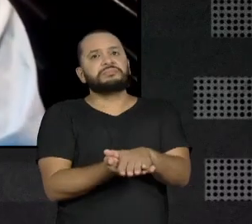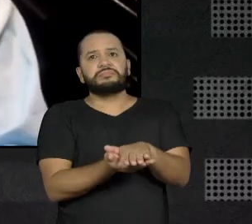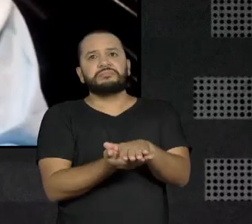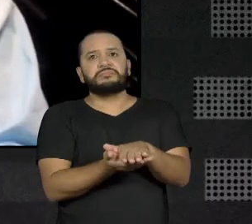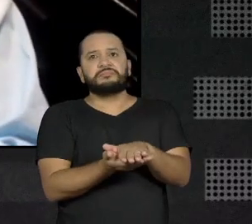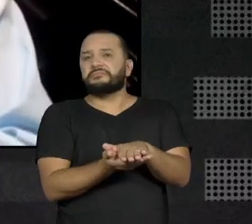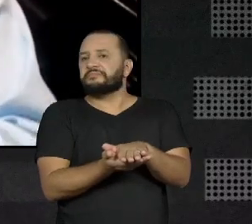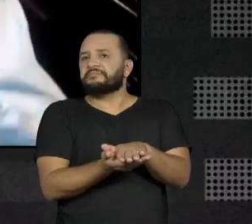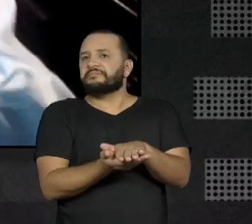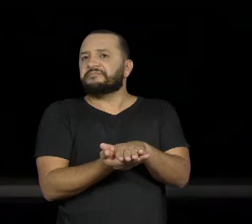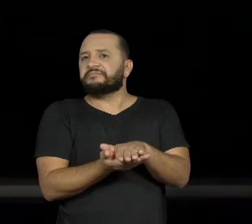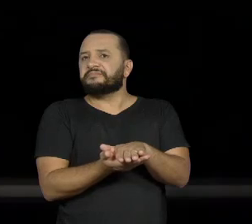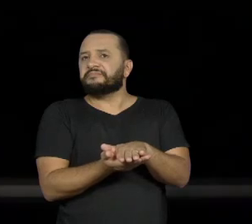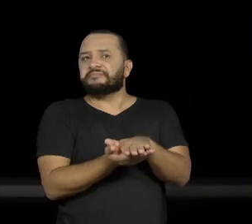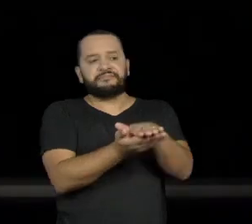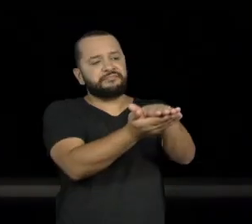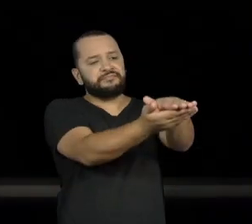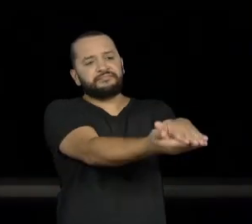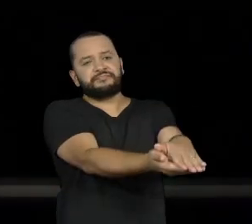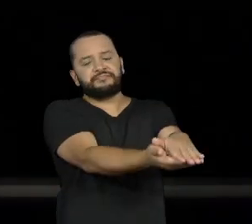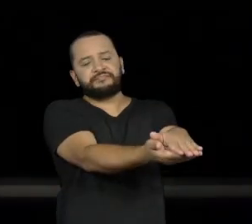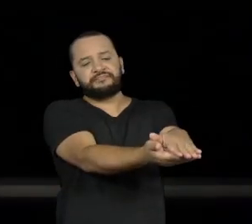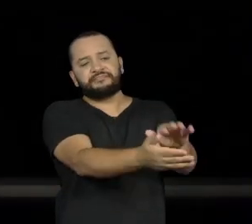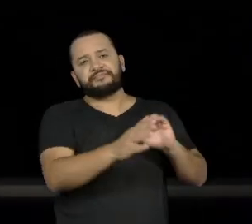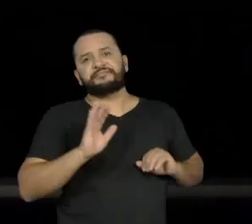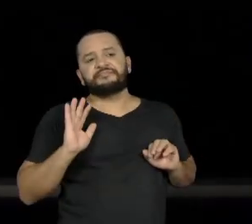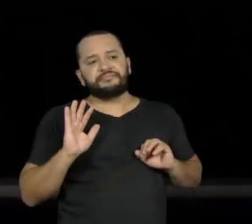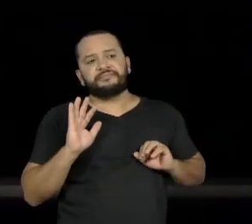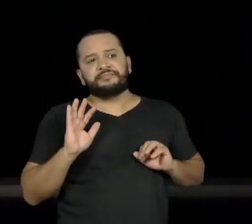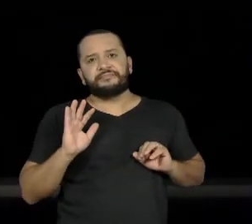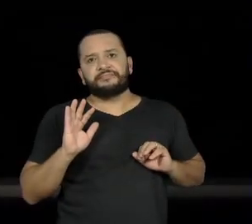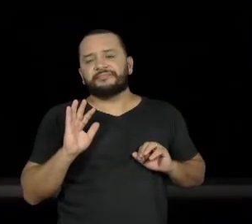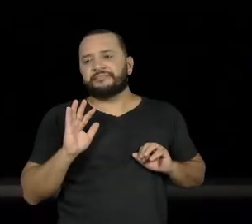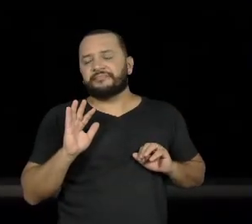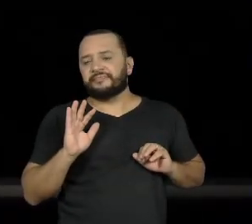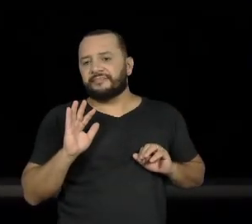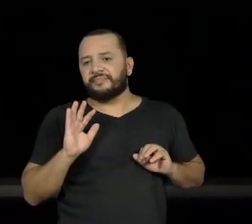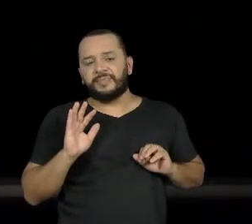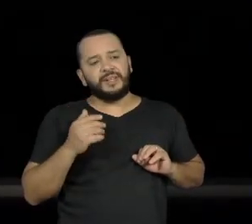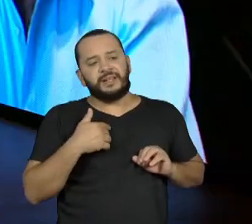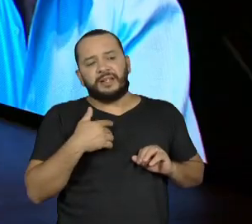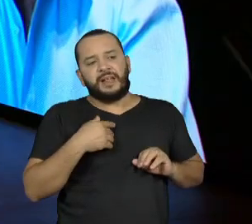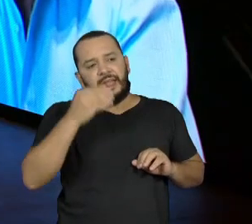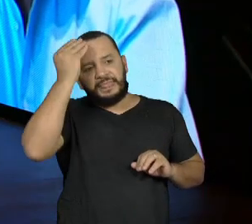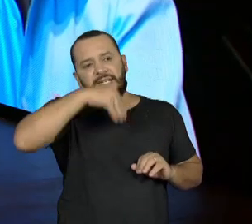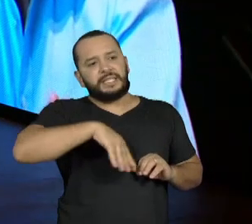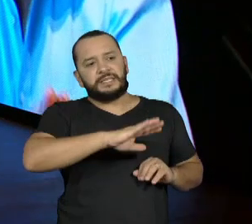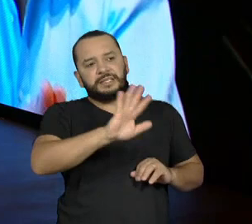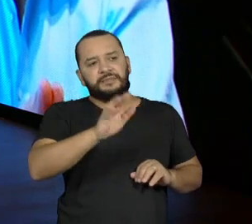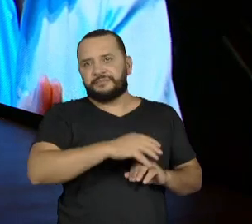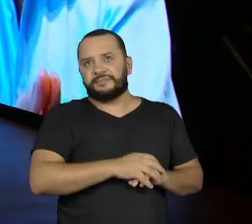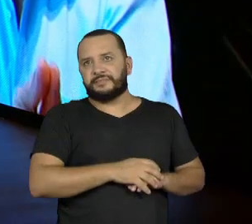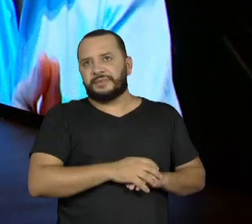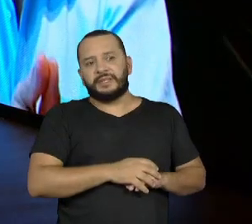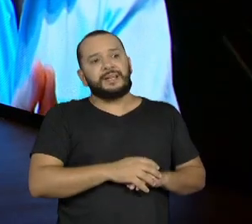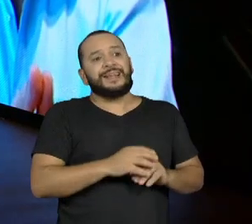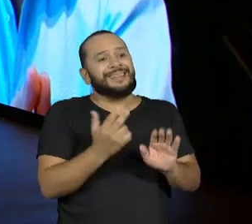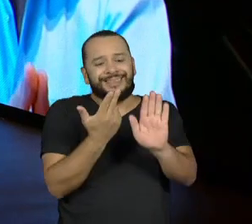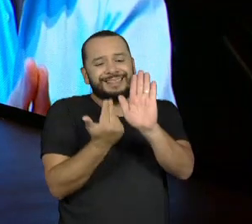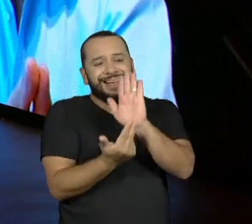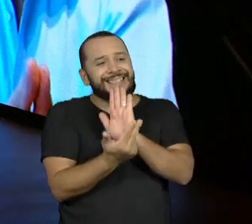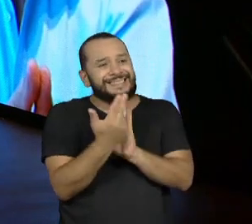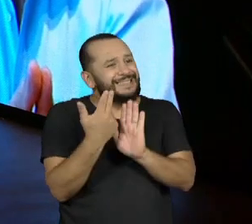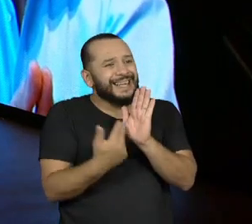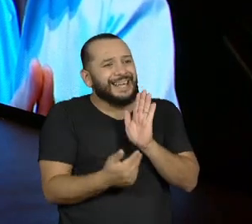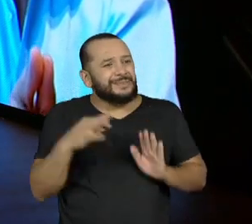Fechou, deu para mim, falou, desista, menino. Desenho não dá futuro para ninguém,